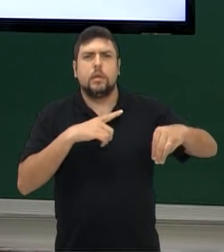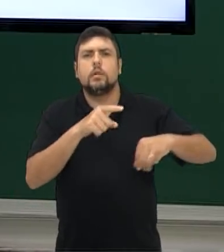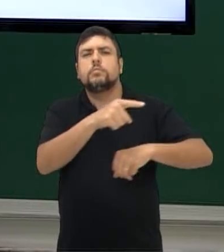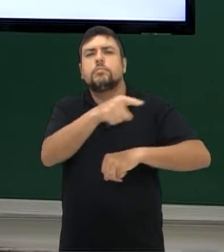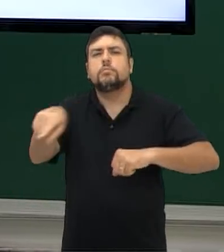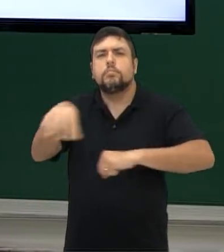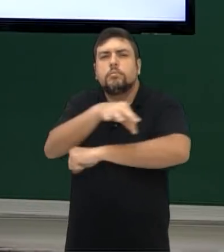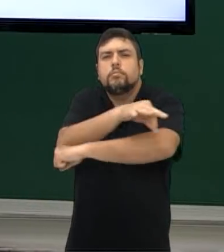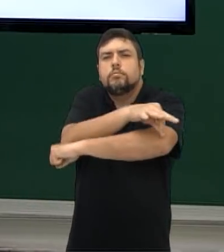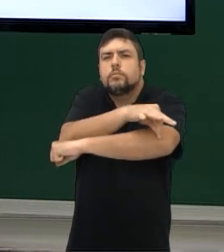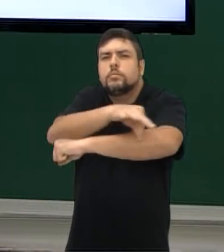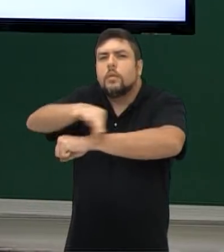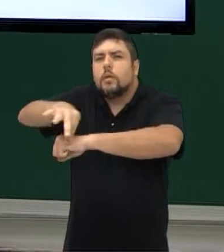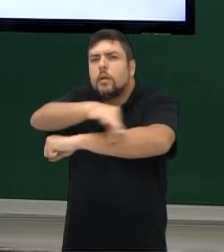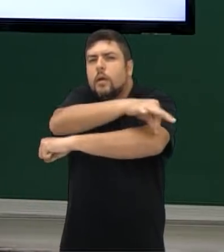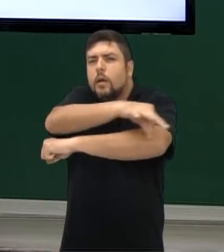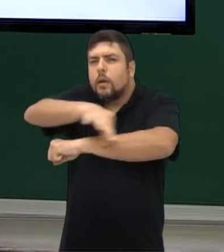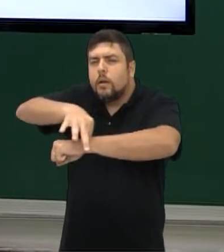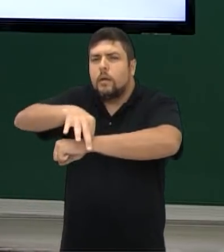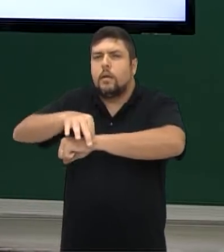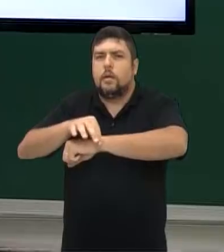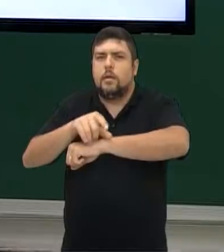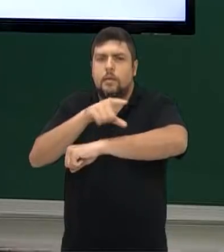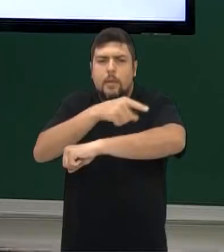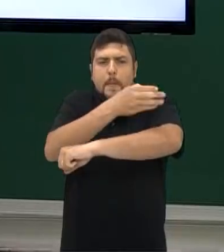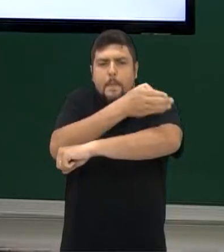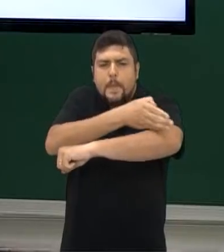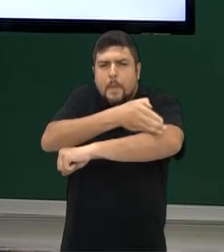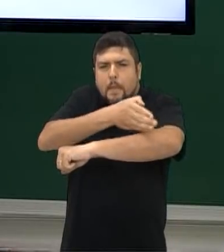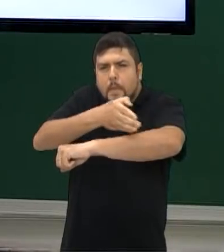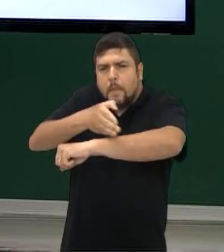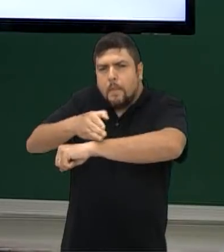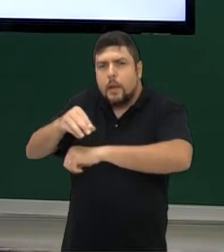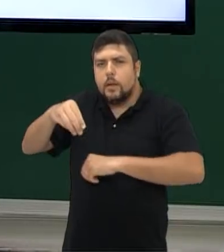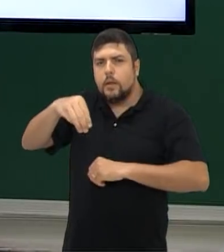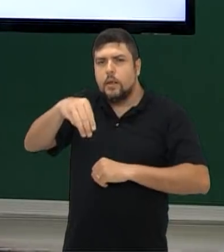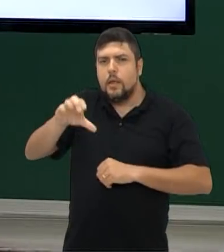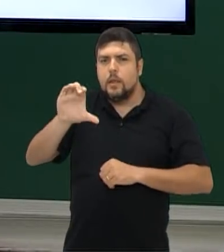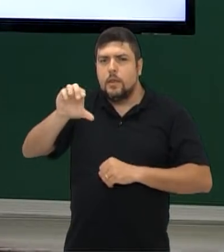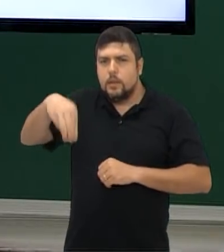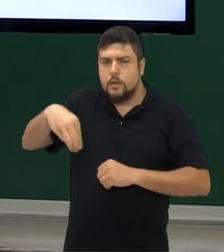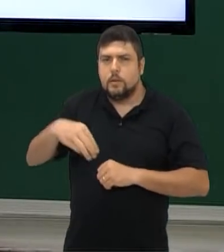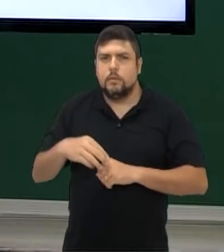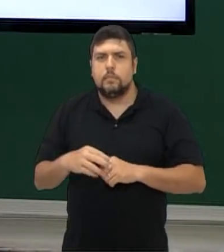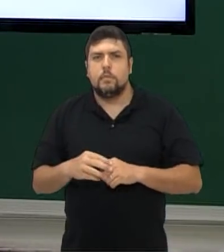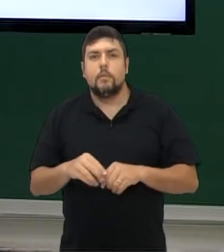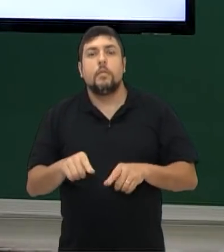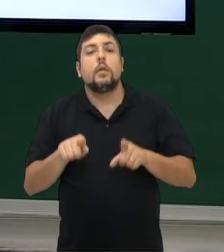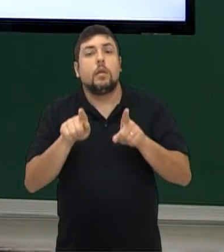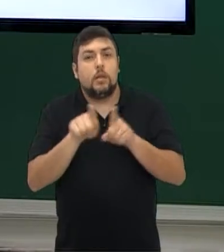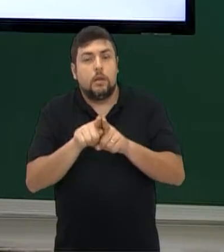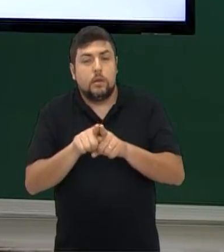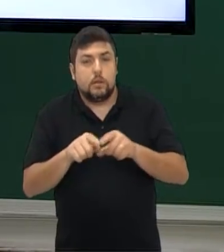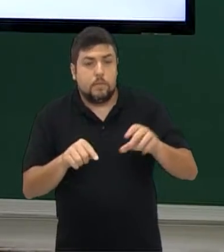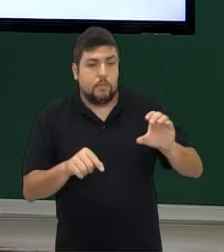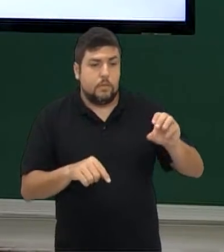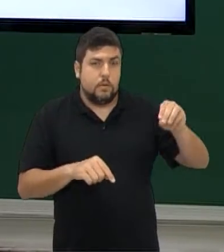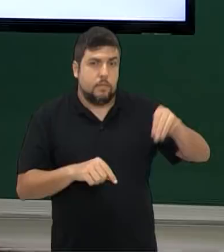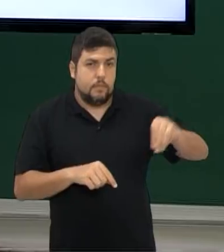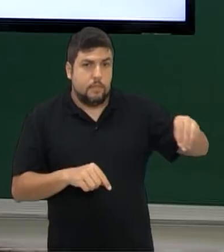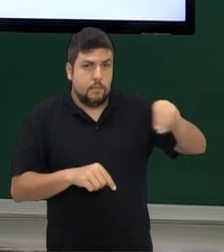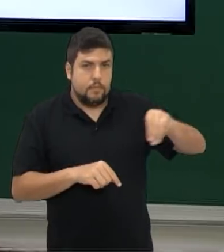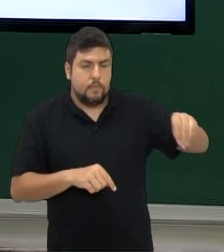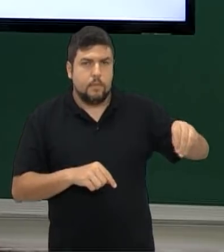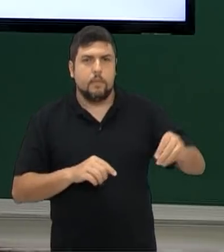de vocês aí não é em centímetro? Então, é um submúltiplo do metro, e o milímetro, que também é um submúltiplo do metro. Muito